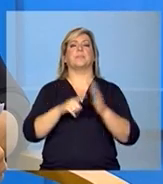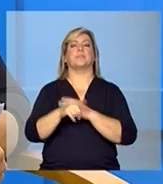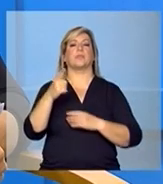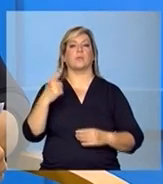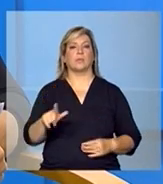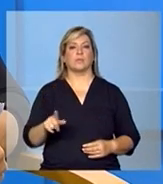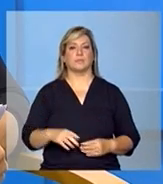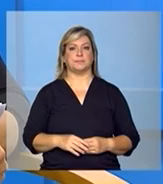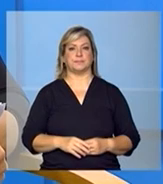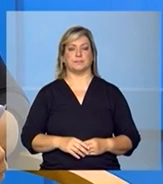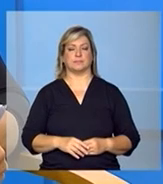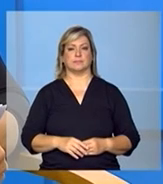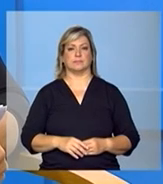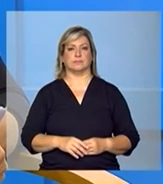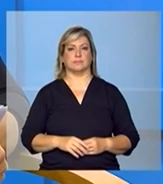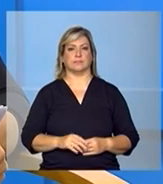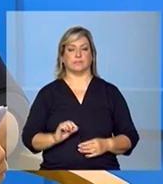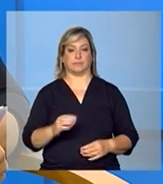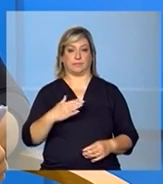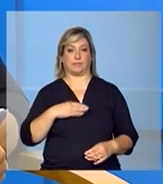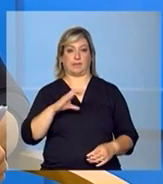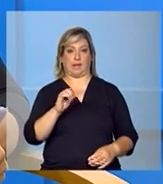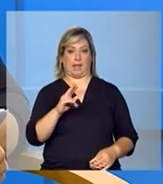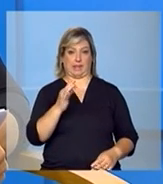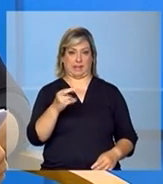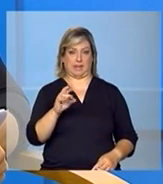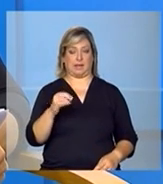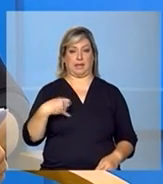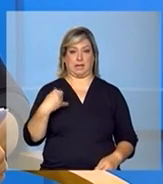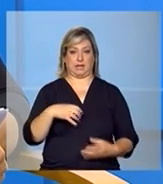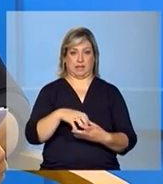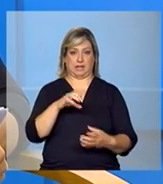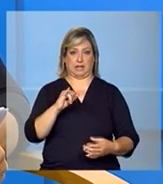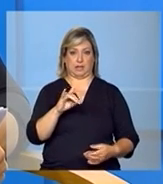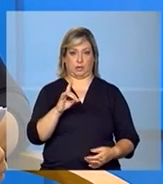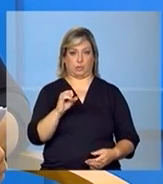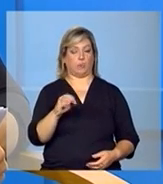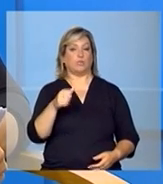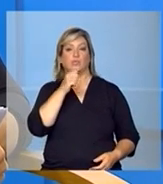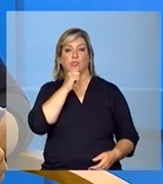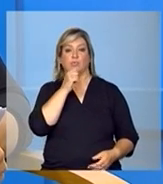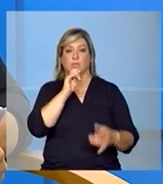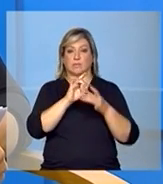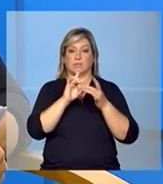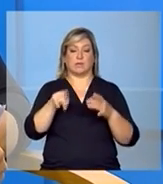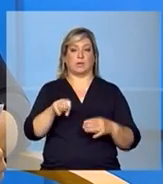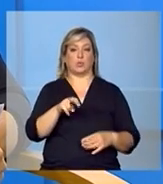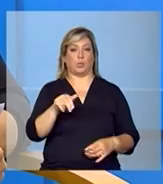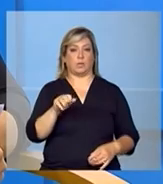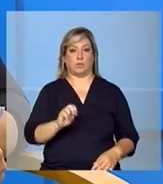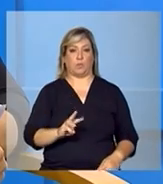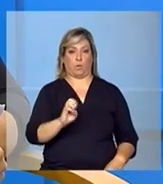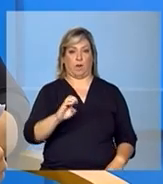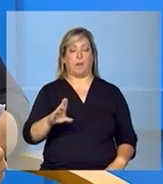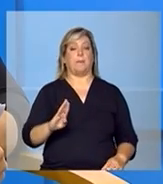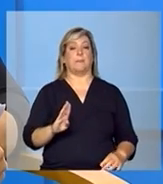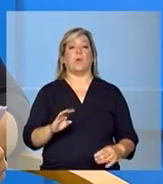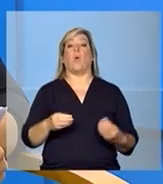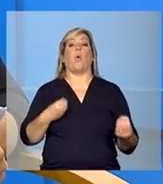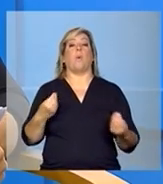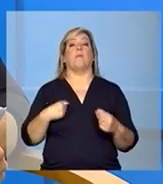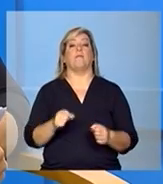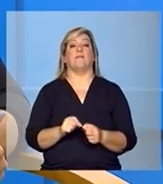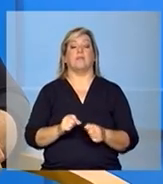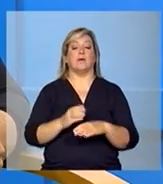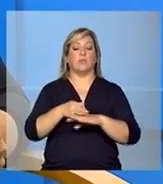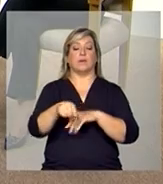a a minha carteira do idoso não está mais disponível no suas web eh como é que eu faço para assestar o